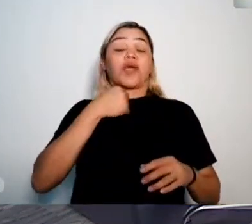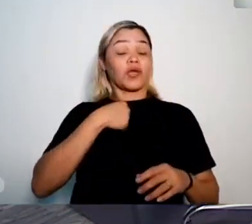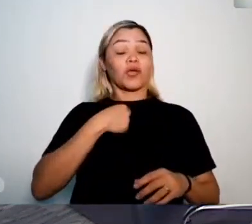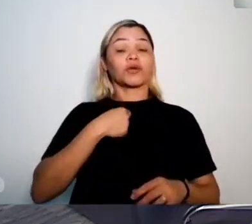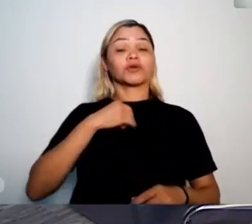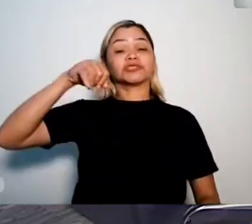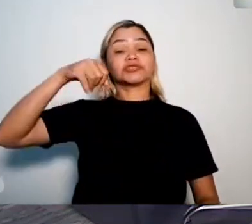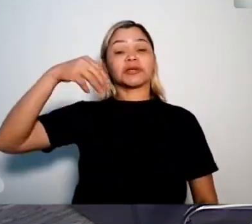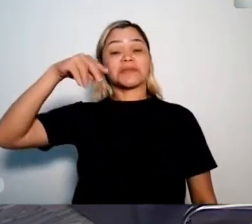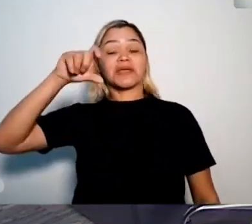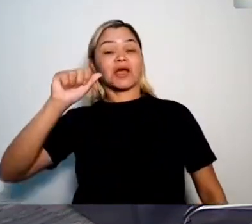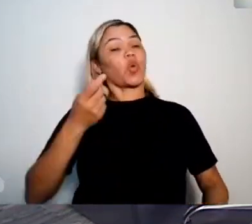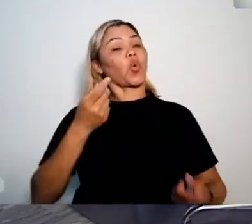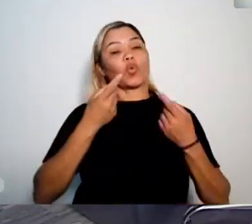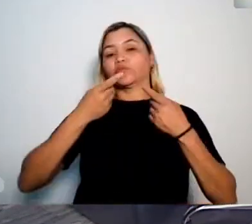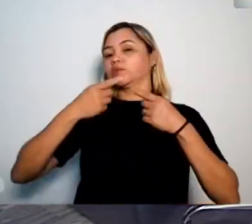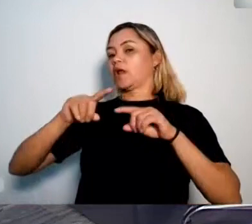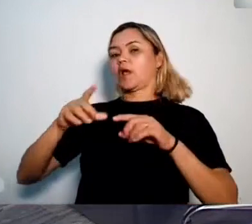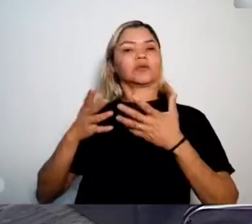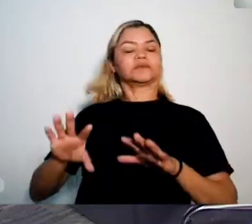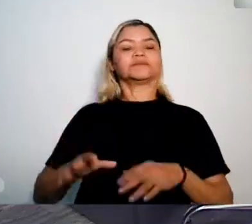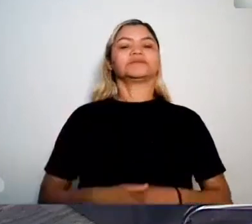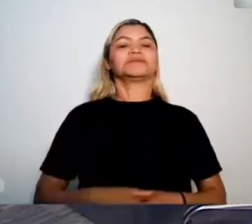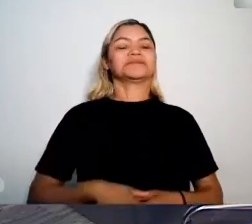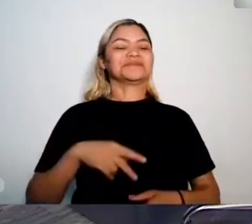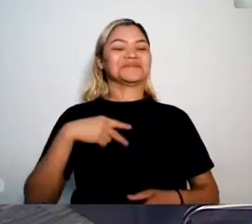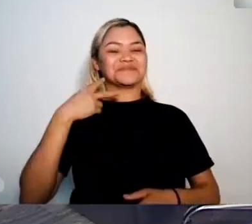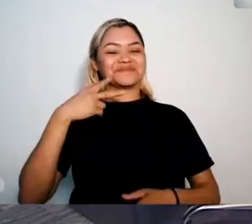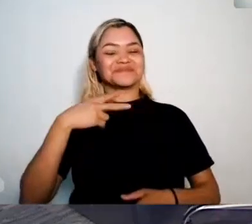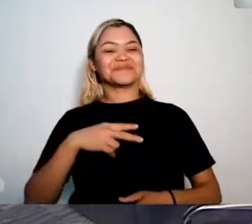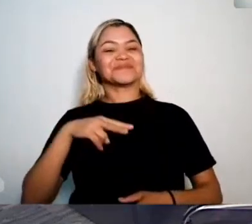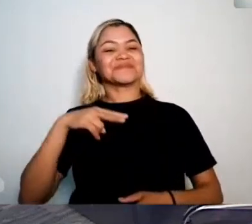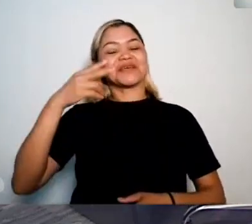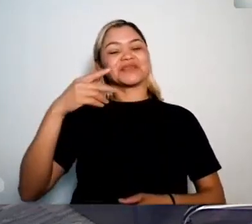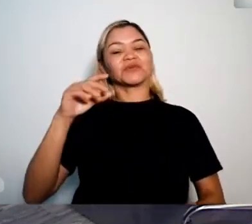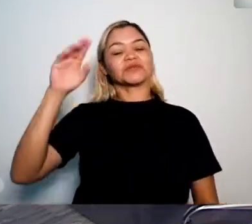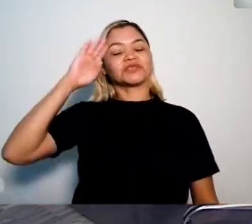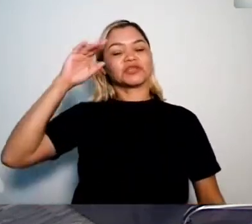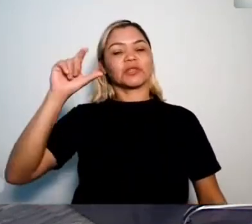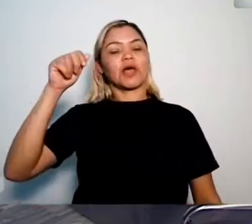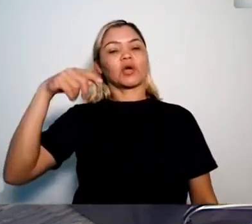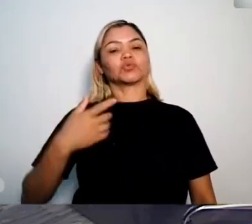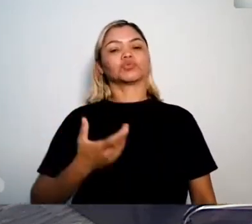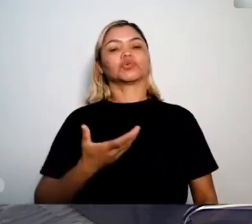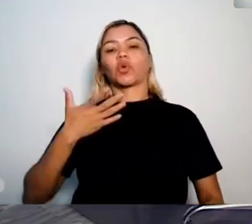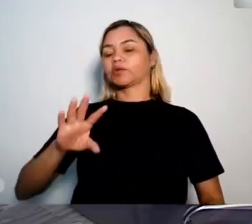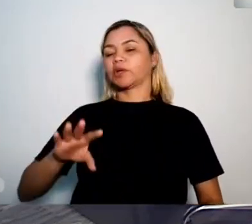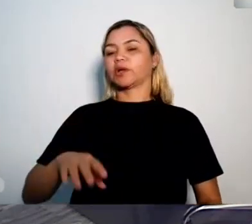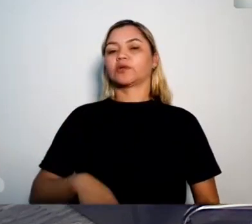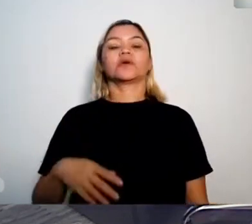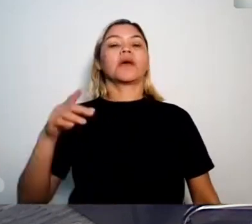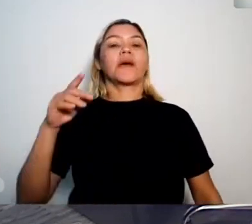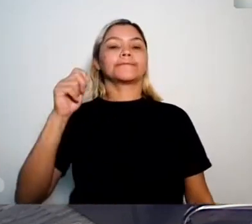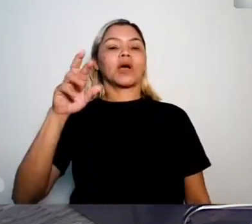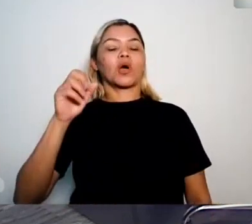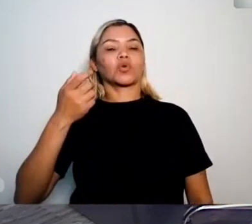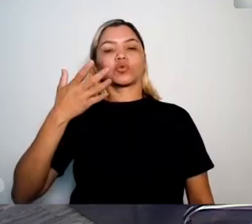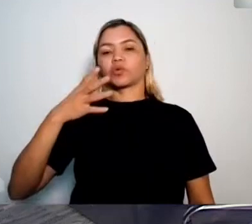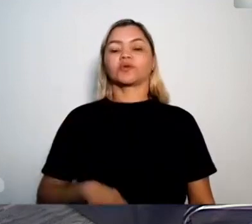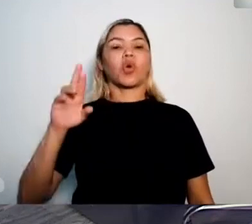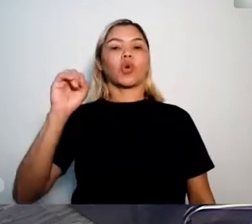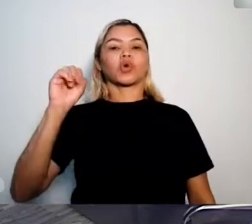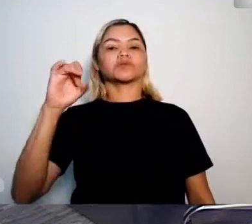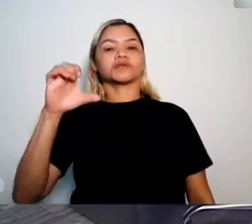Contrário. Vereador Paulo Renato. Contrário. Vereador Zé Fernandes. Contrário. Vereadora Rosiel. Favorável